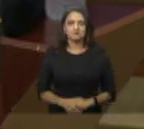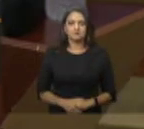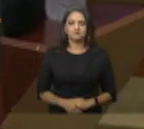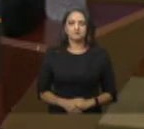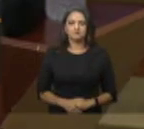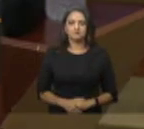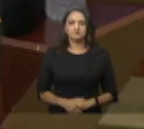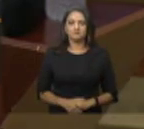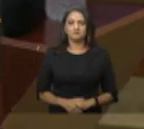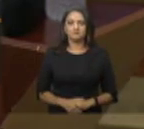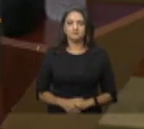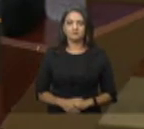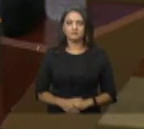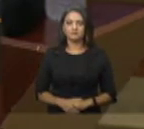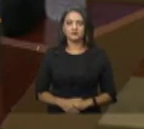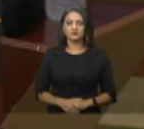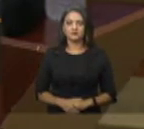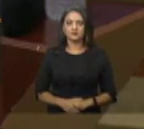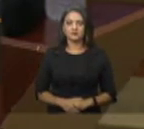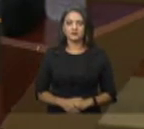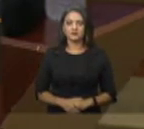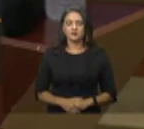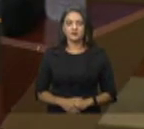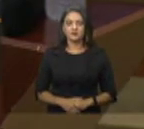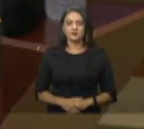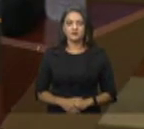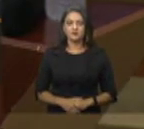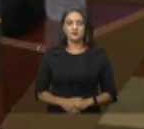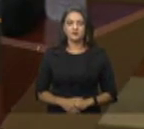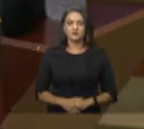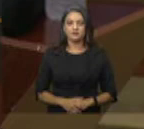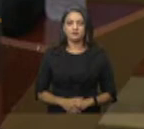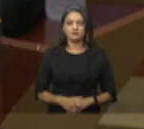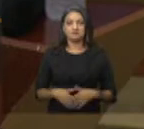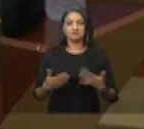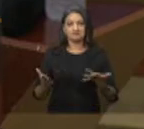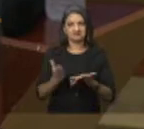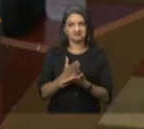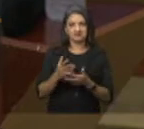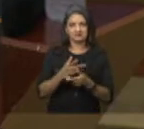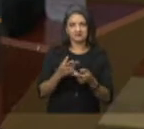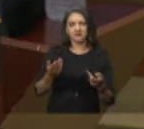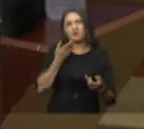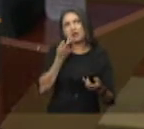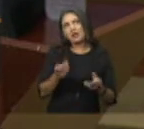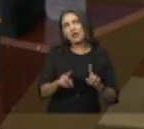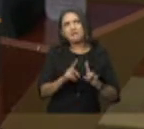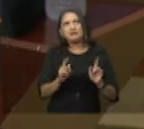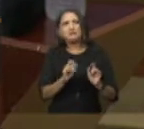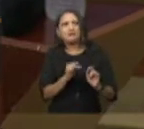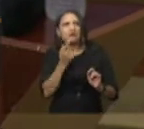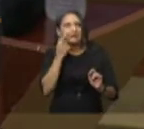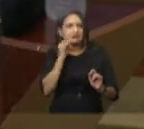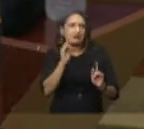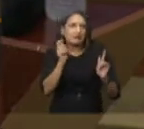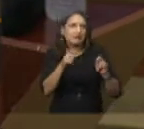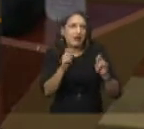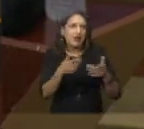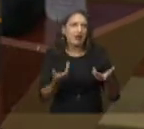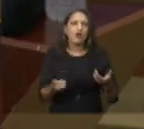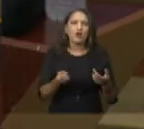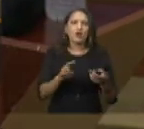com todas as gêmeas pedem força argumentos concernentes a reserva do possível e a escassez